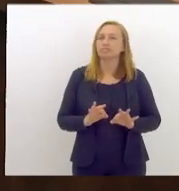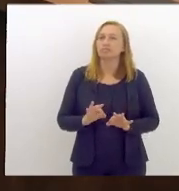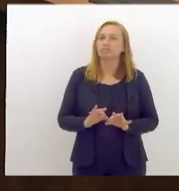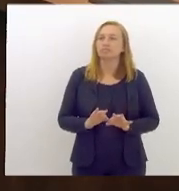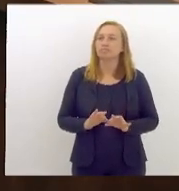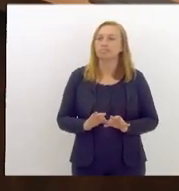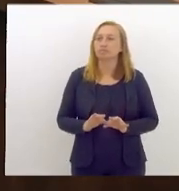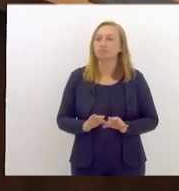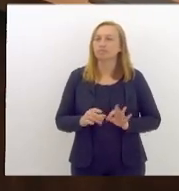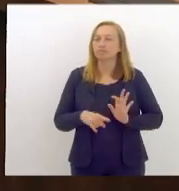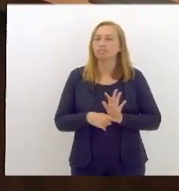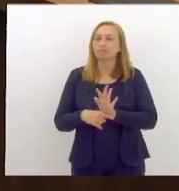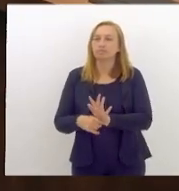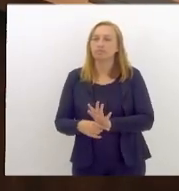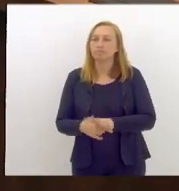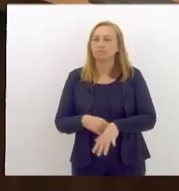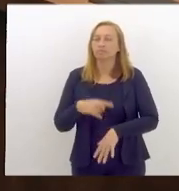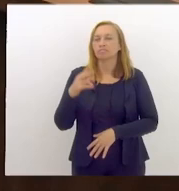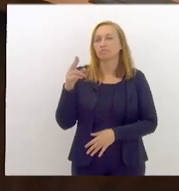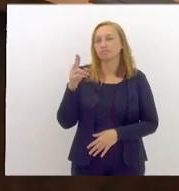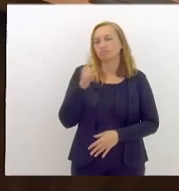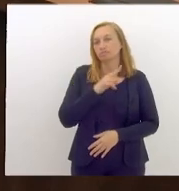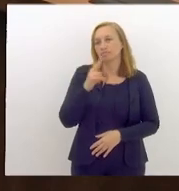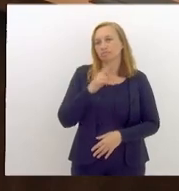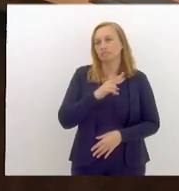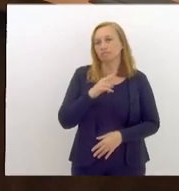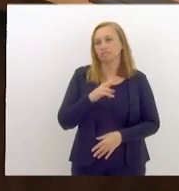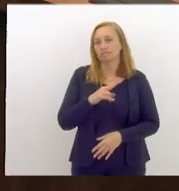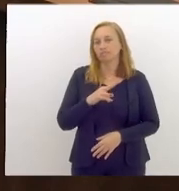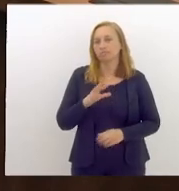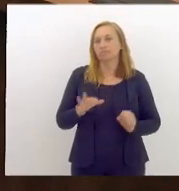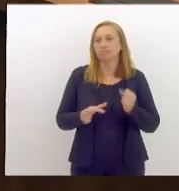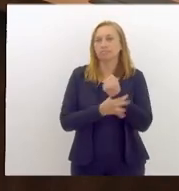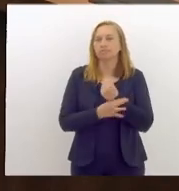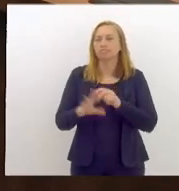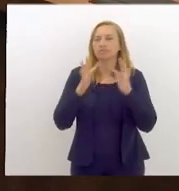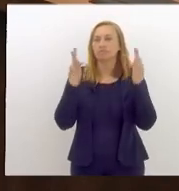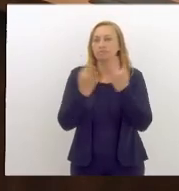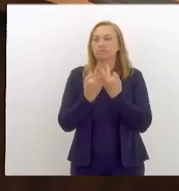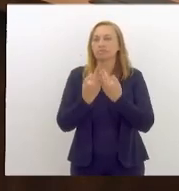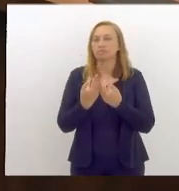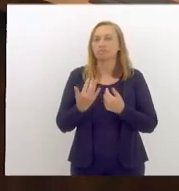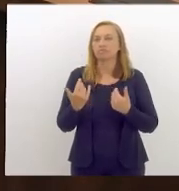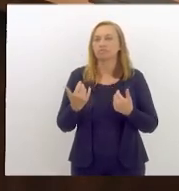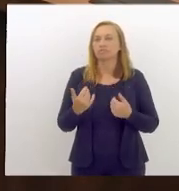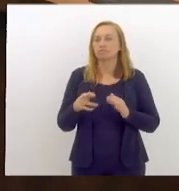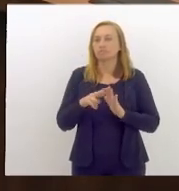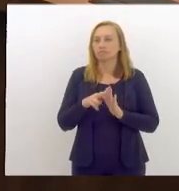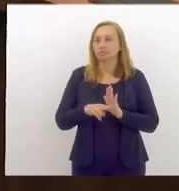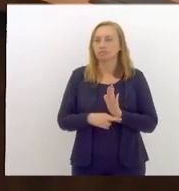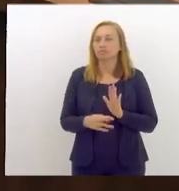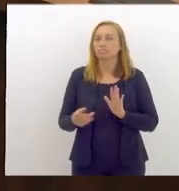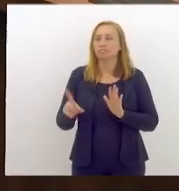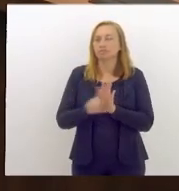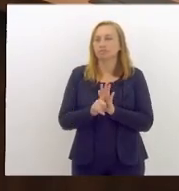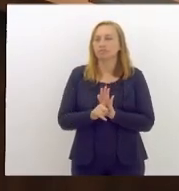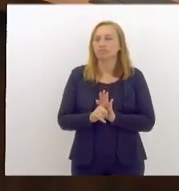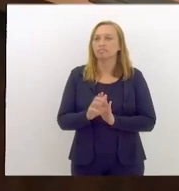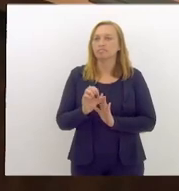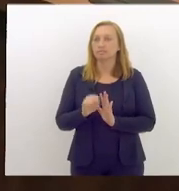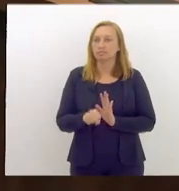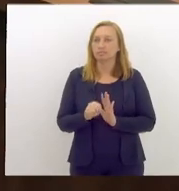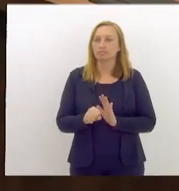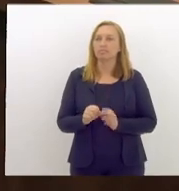esse esse auxílio emergencial na Esfera Estadual possa continuar sendo asseguradas famílias que preenche os requisitos fixados em lei portanto no mérito